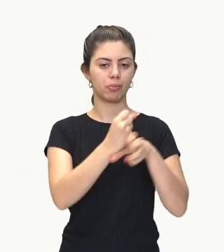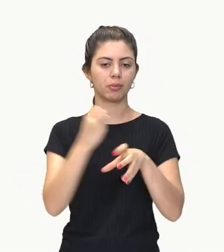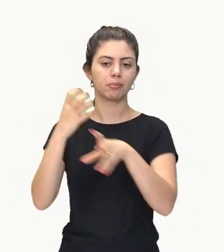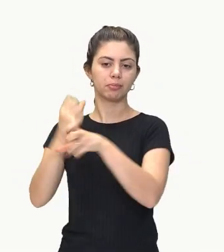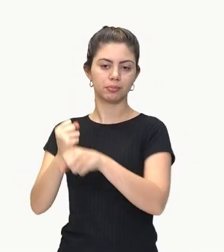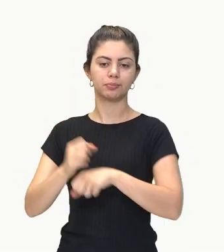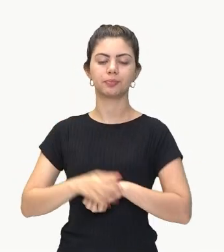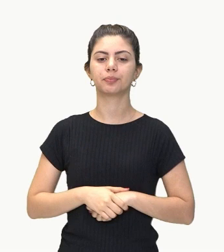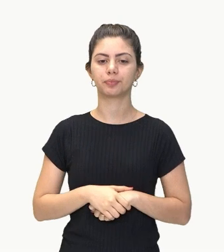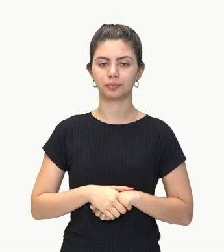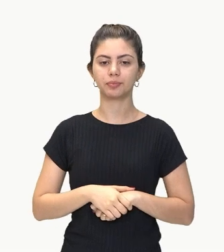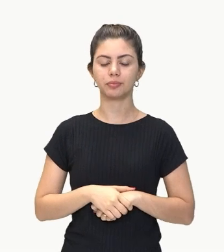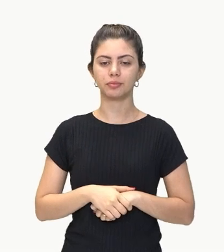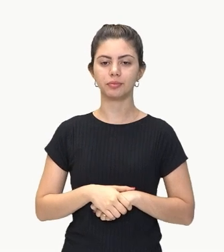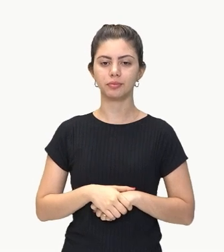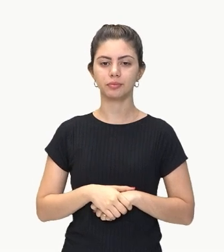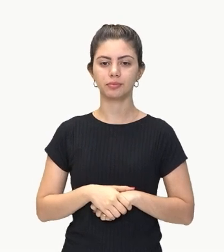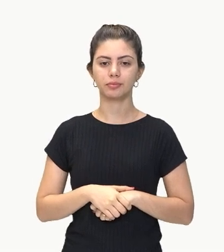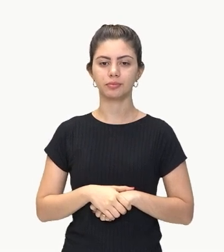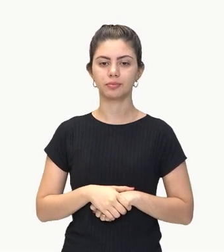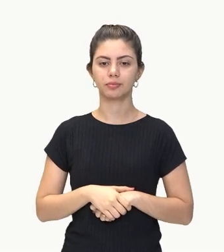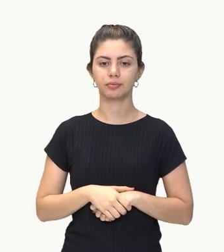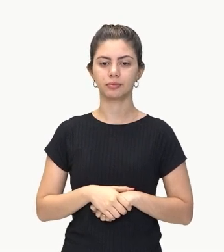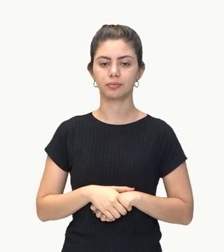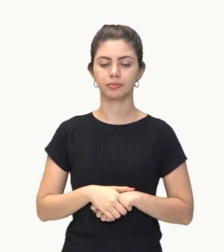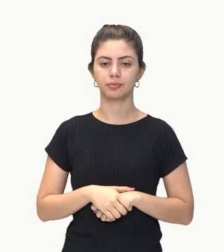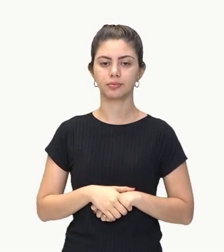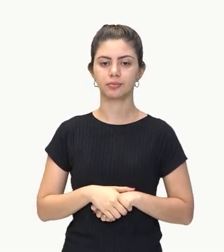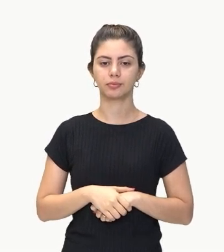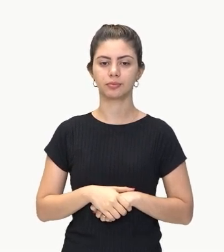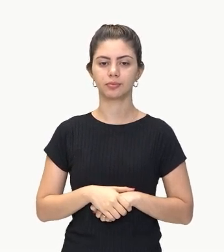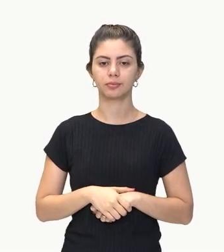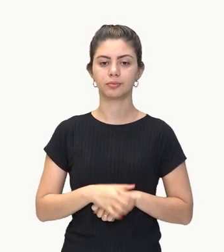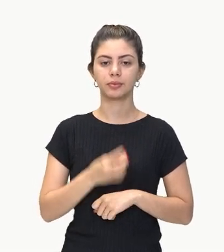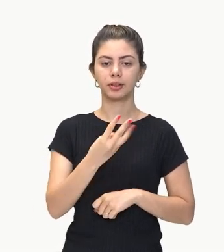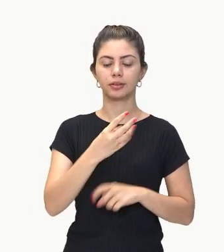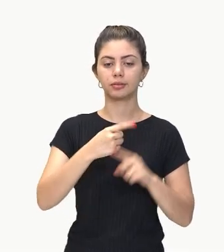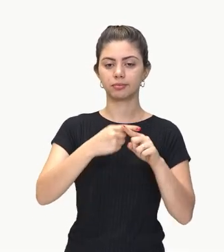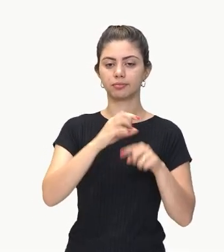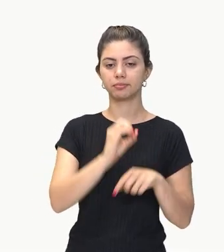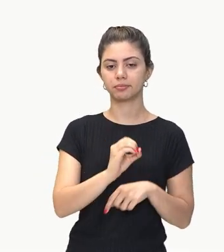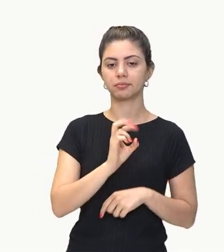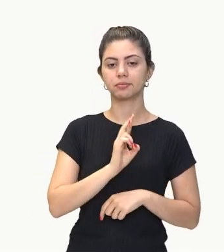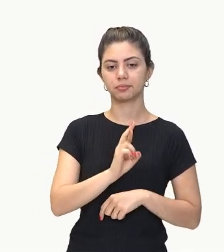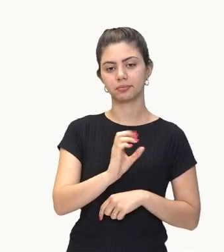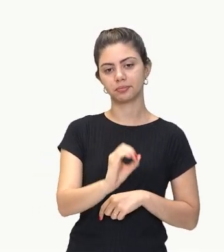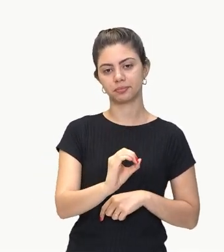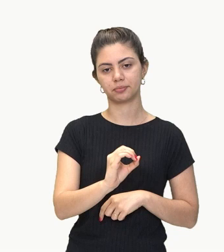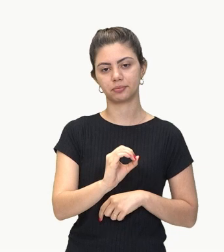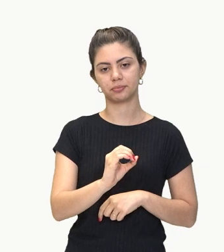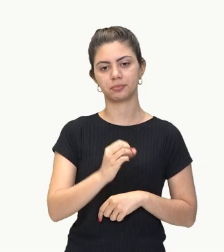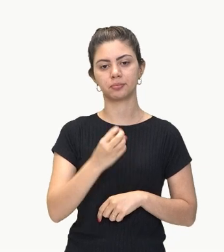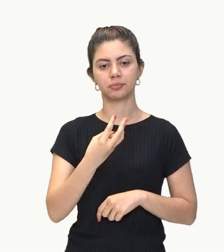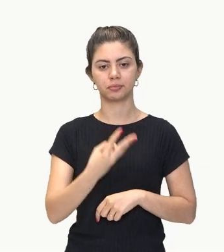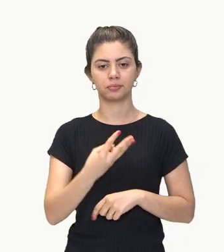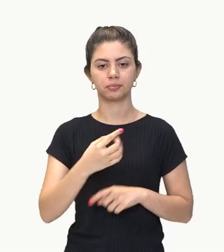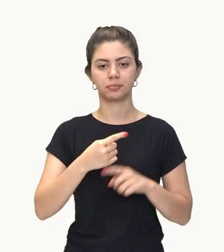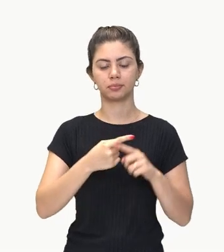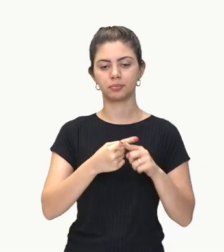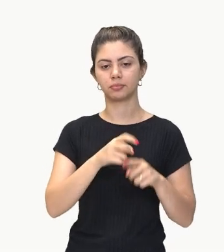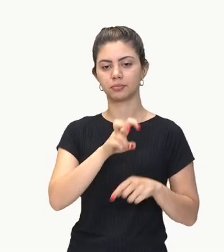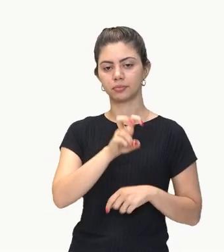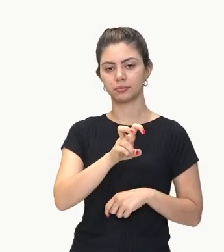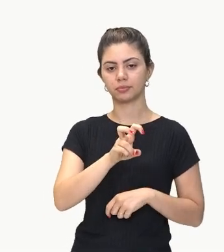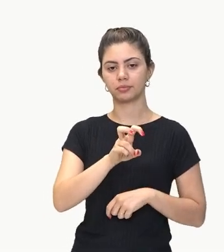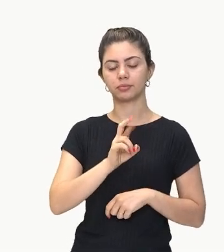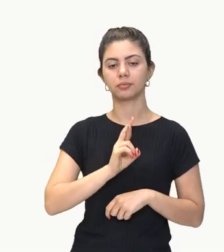nossa multiplicação. Então, vamos lá. 3 vezes 0 é 0. 3